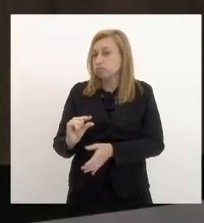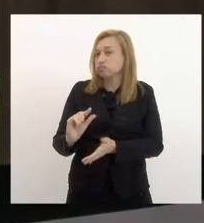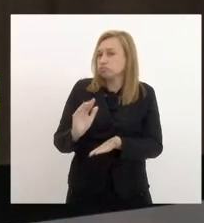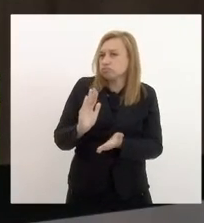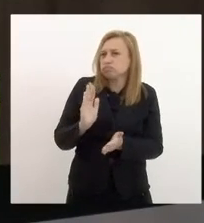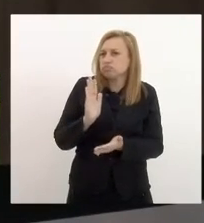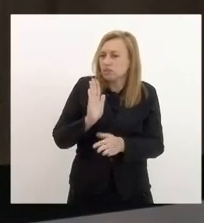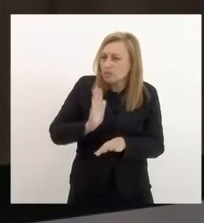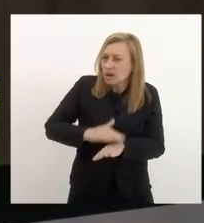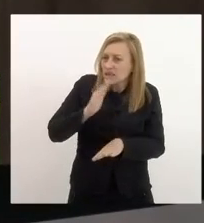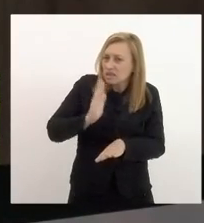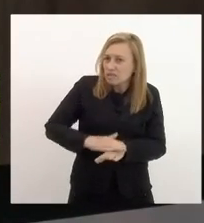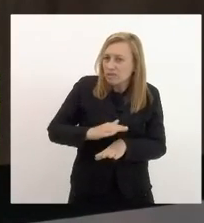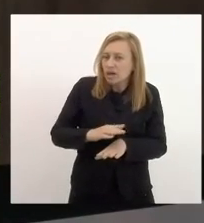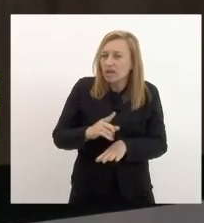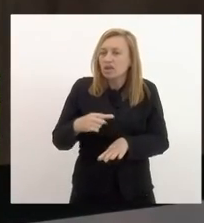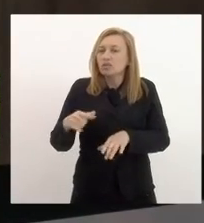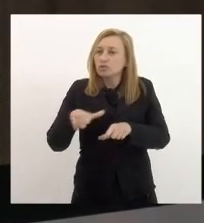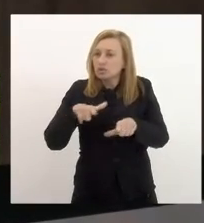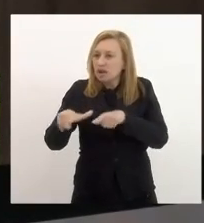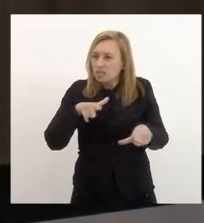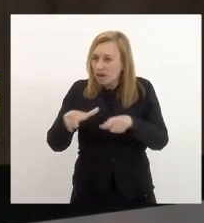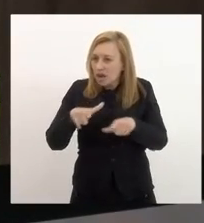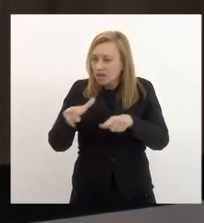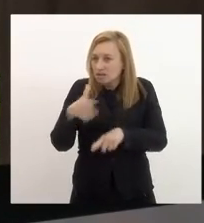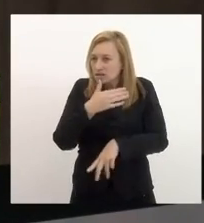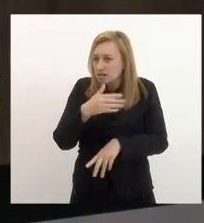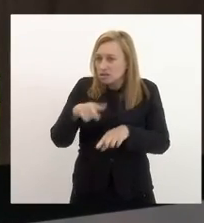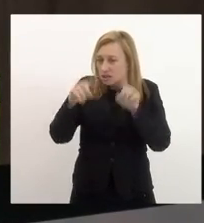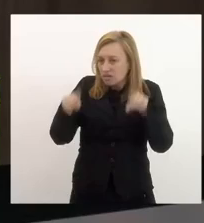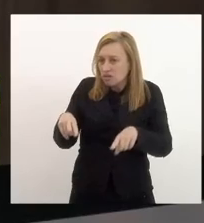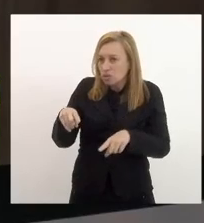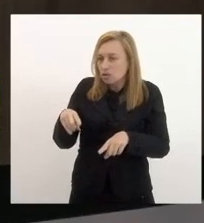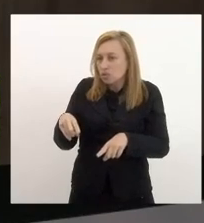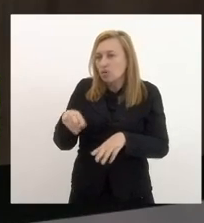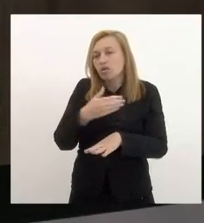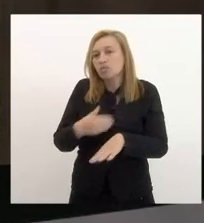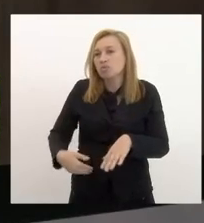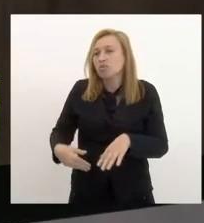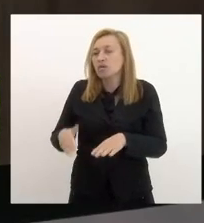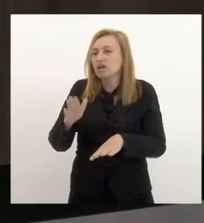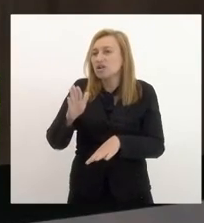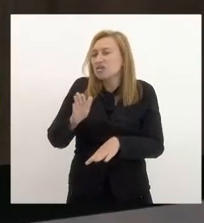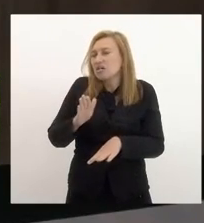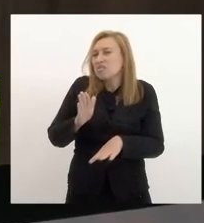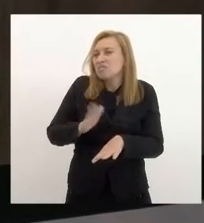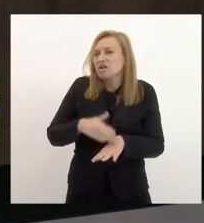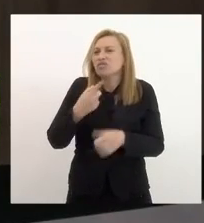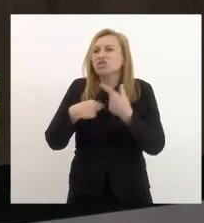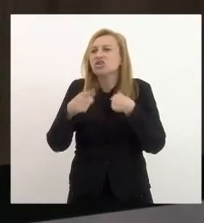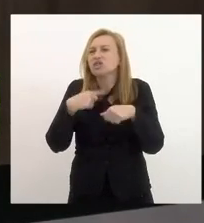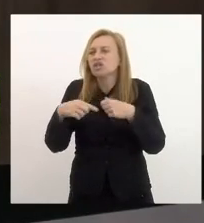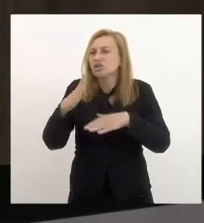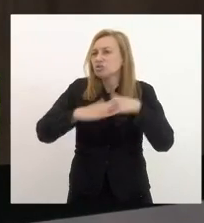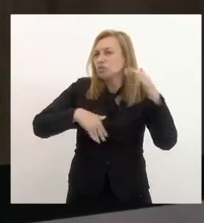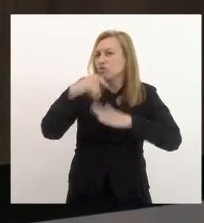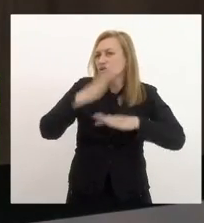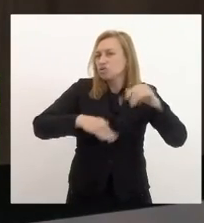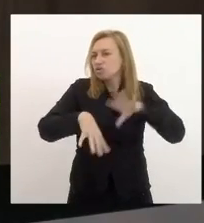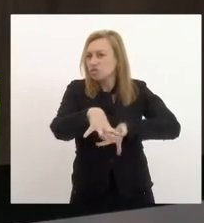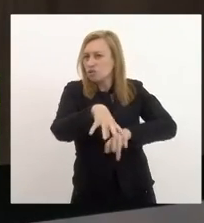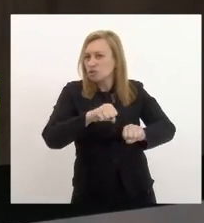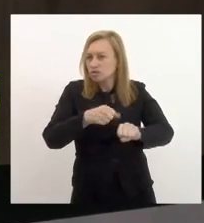a carreira de servidor está se tornando menos atraente aos profissionais que estão se formando